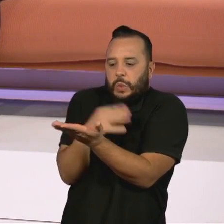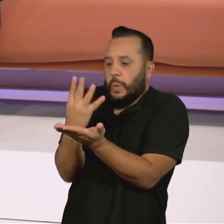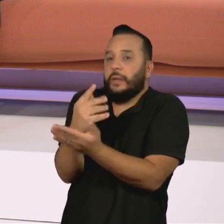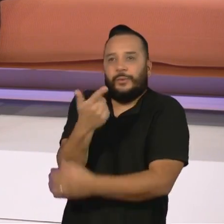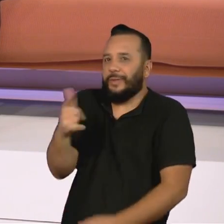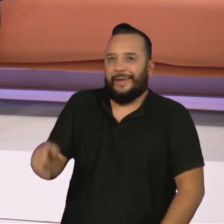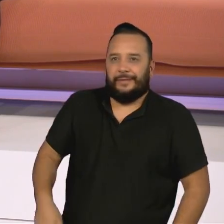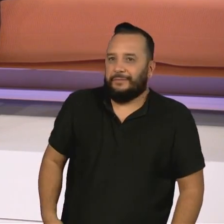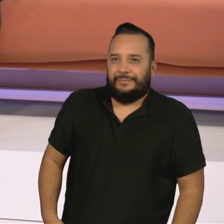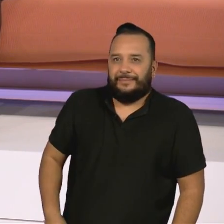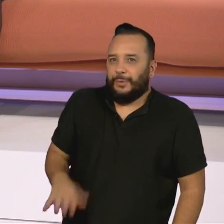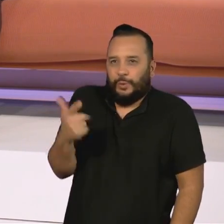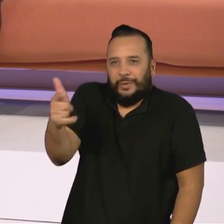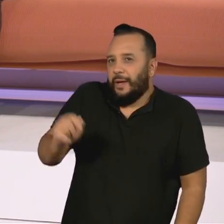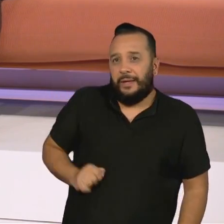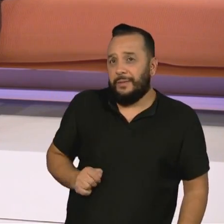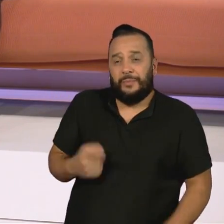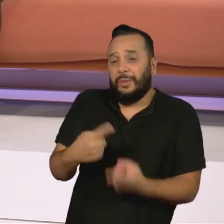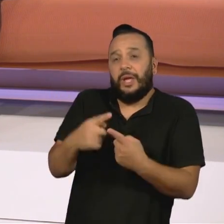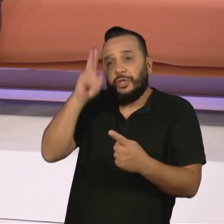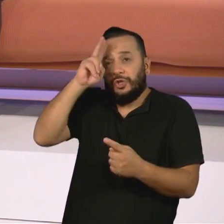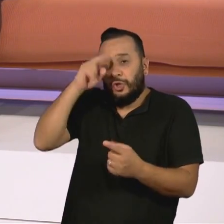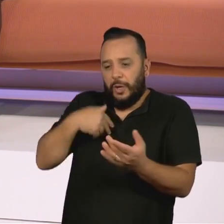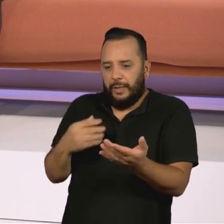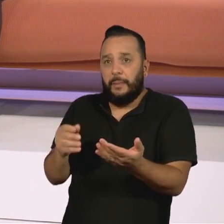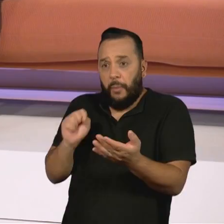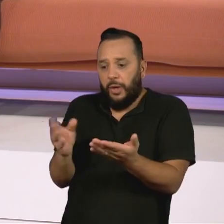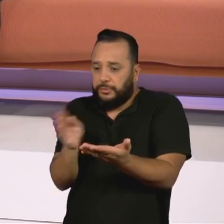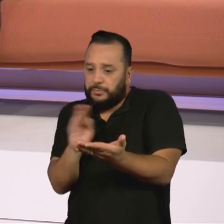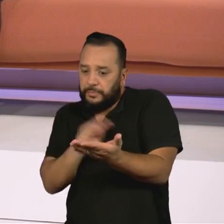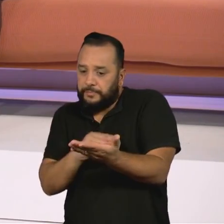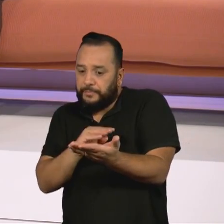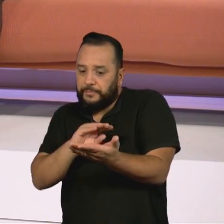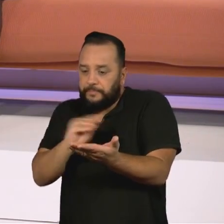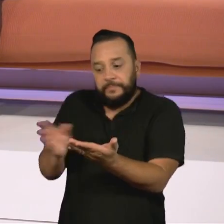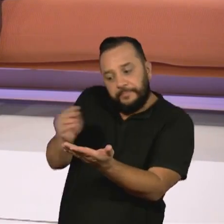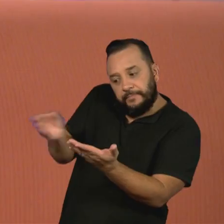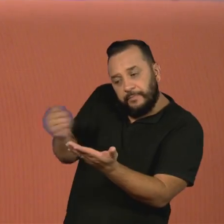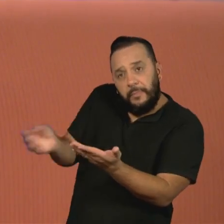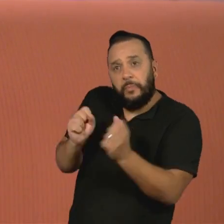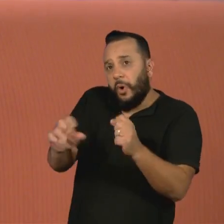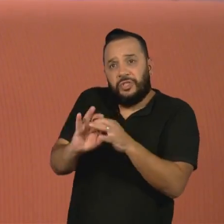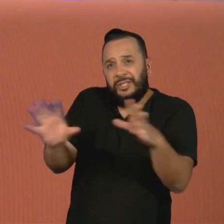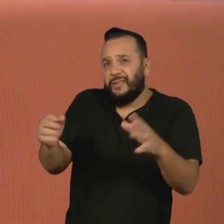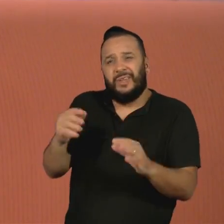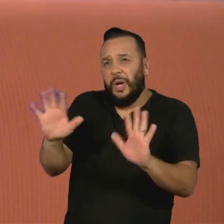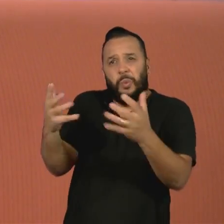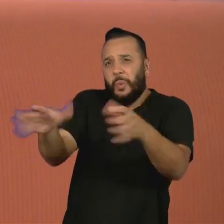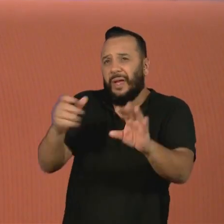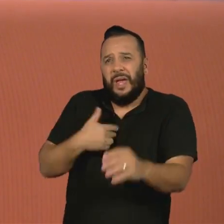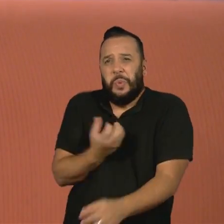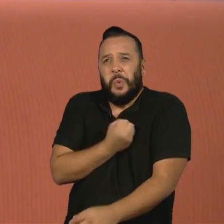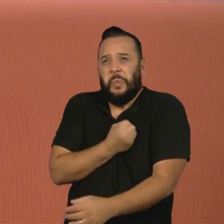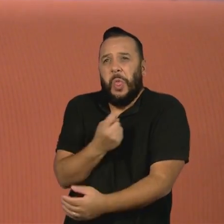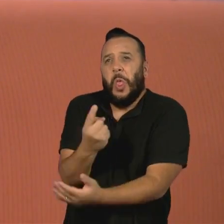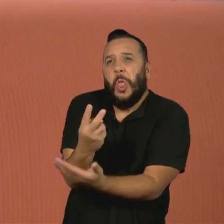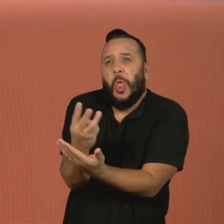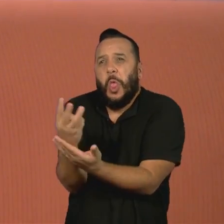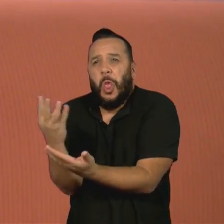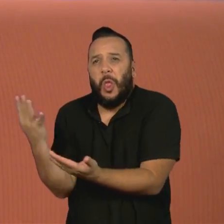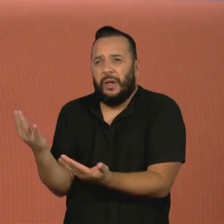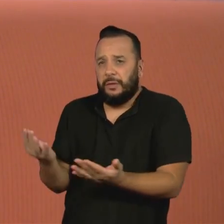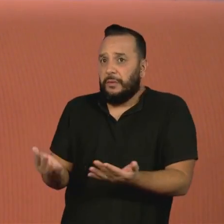Essa história é uma história que vai e volta, e eu disse à editora, que é uma excelente editora, olha, eu não queria numerar as páginas. E aí eles